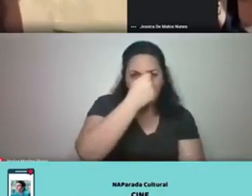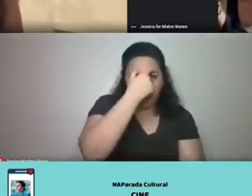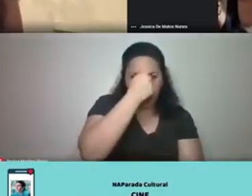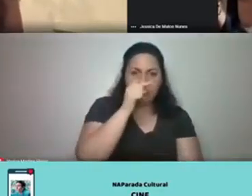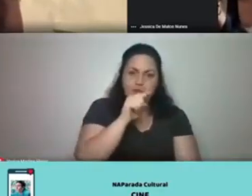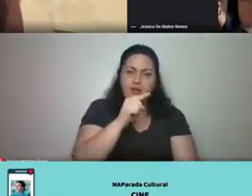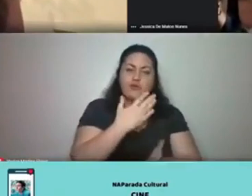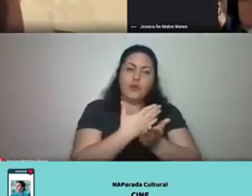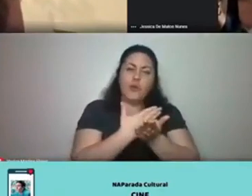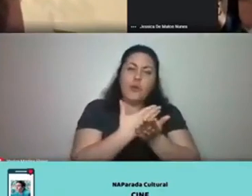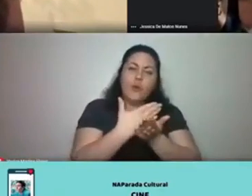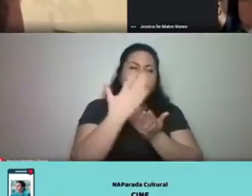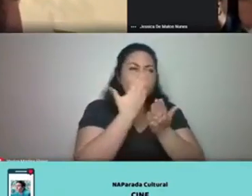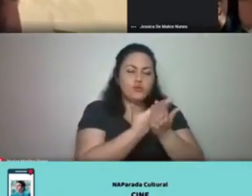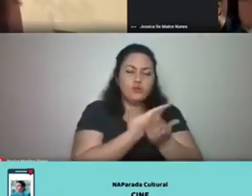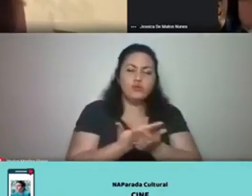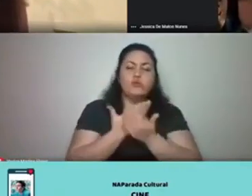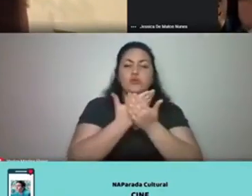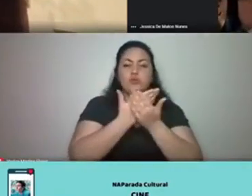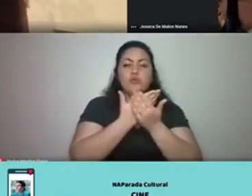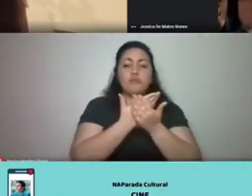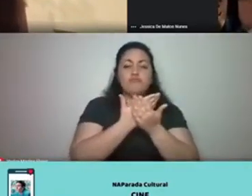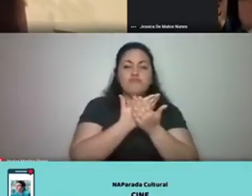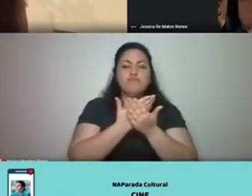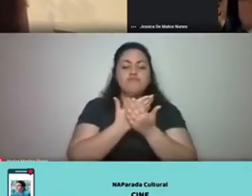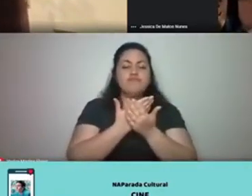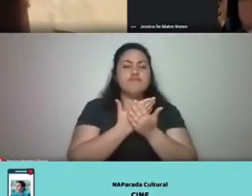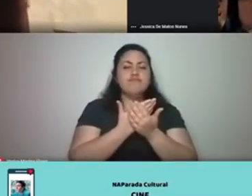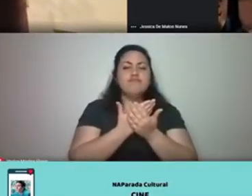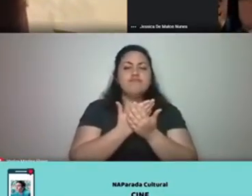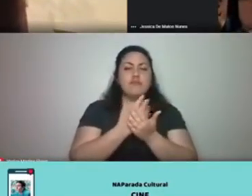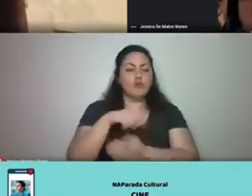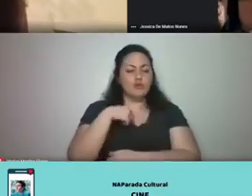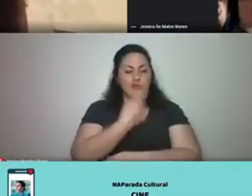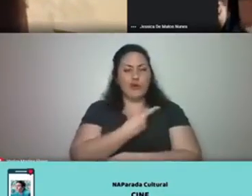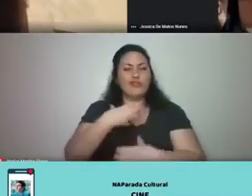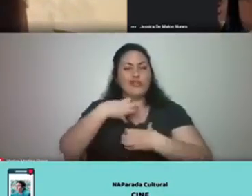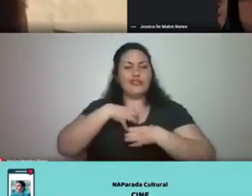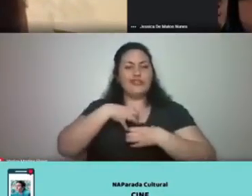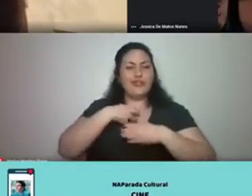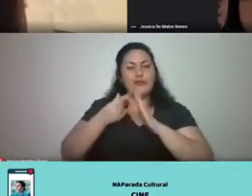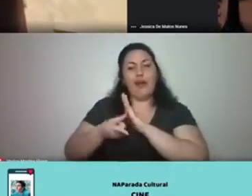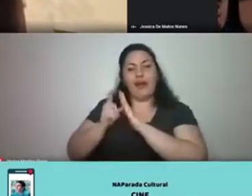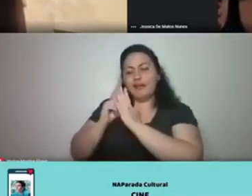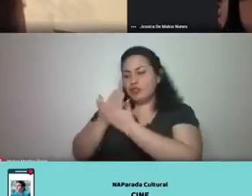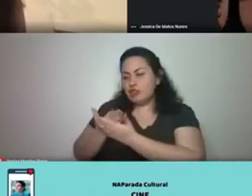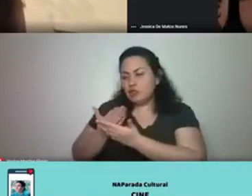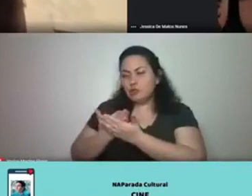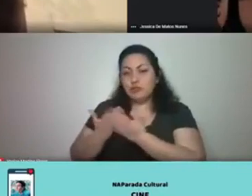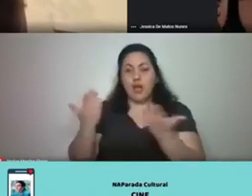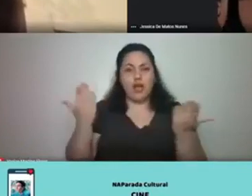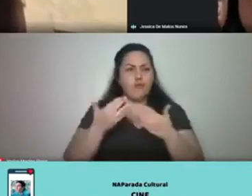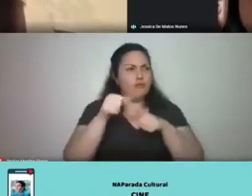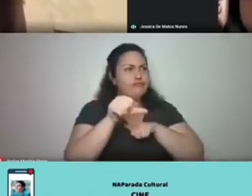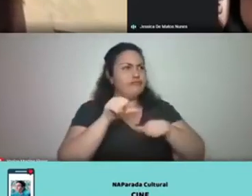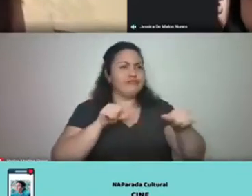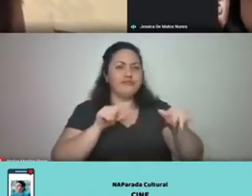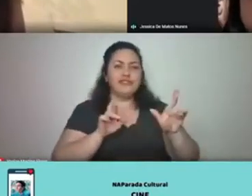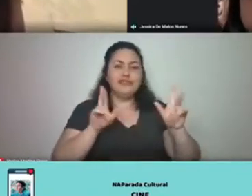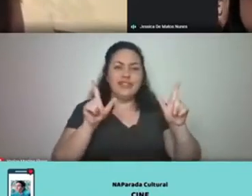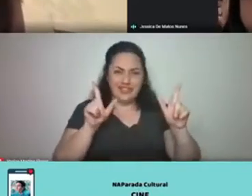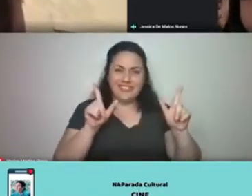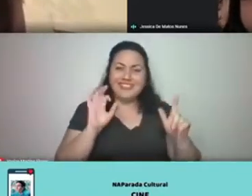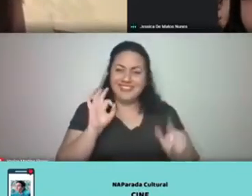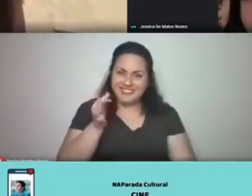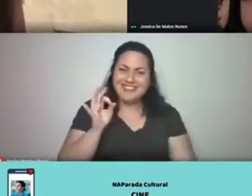no início, assim, muda até a nossa forma de estudar, né, Jéssica? Sim, muito. Eu Né? digo que eu